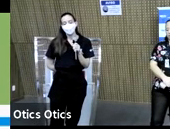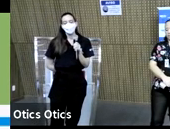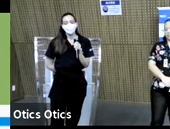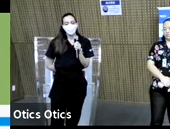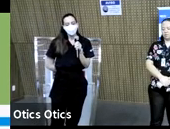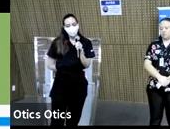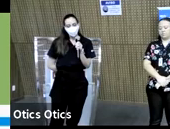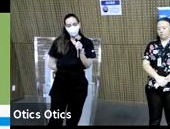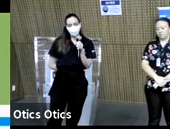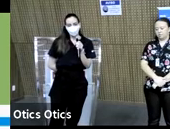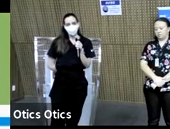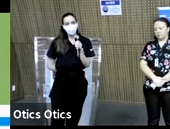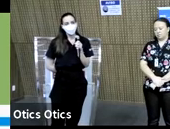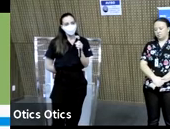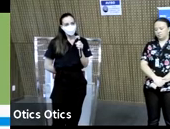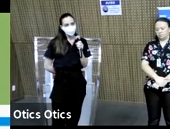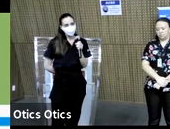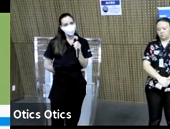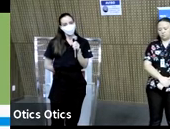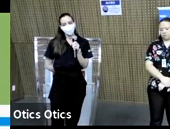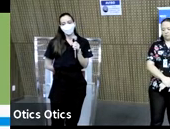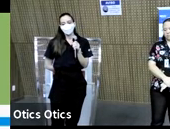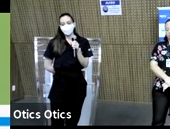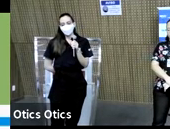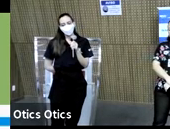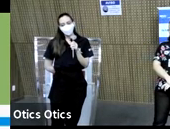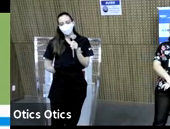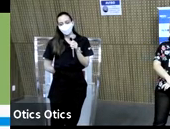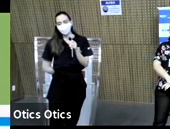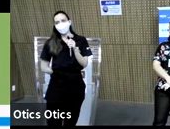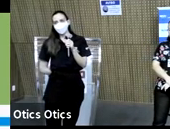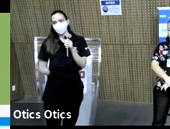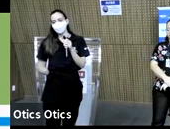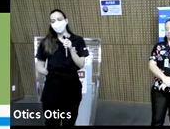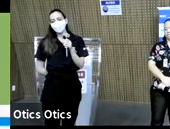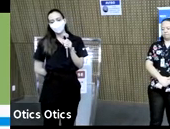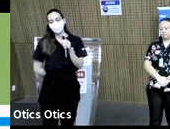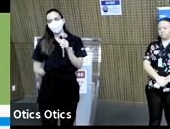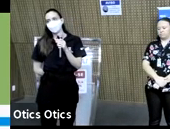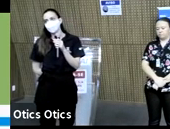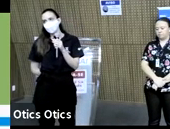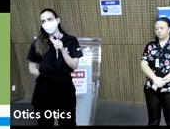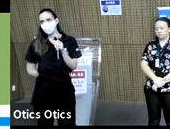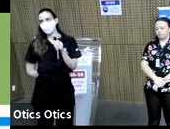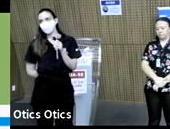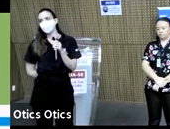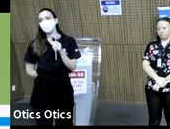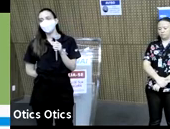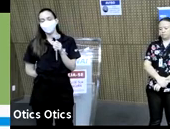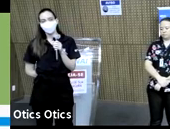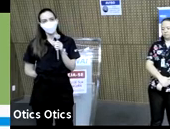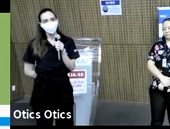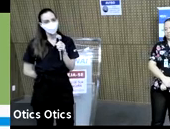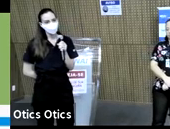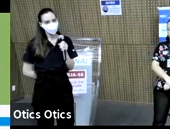nós já abrimos agenda com a dentista, mas principalmente em 2020 e primeiro semestre de 2021,